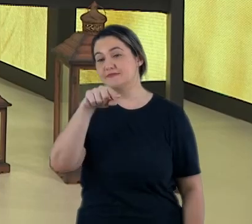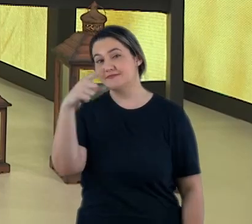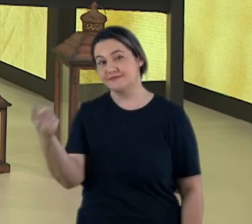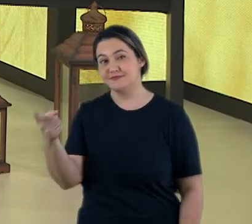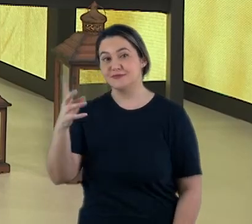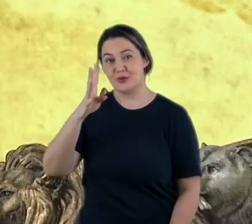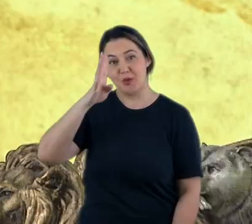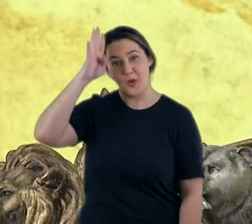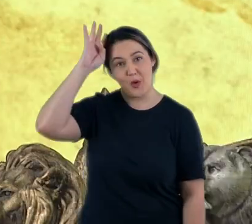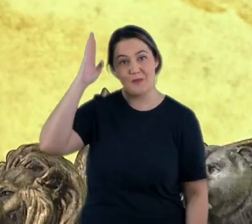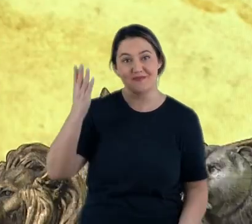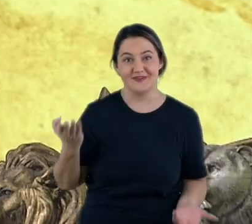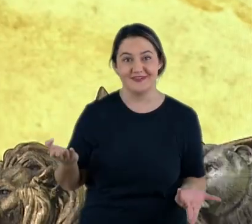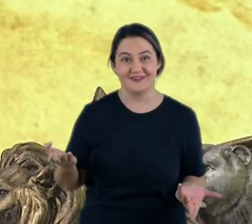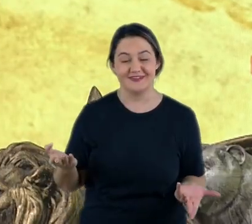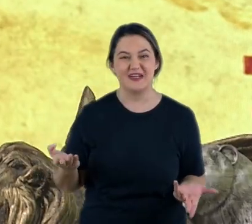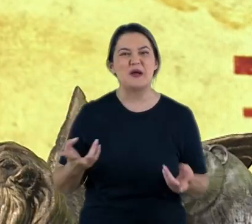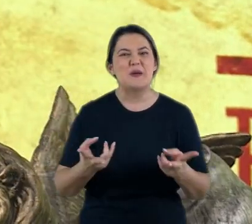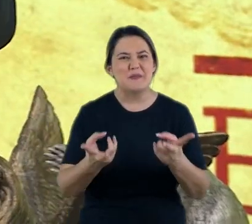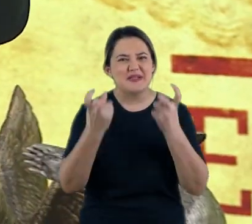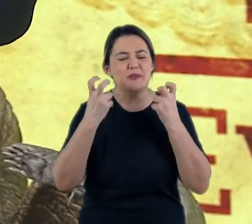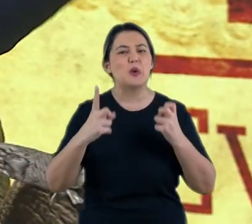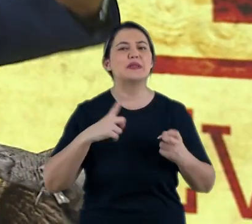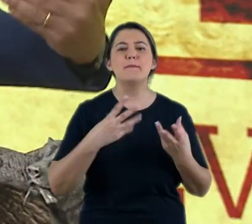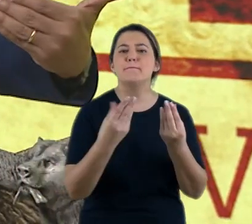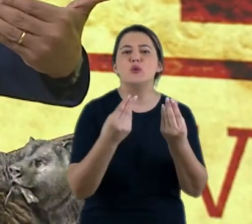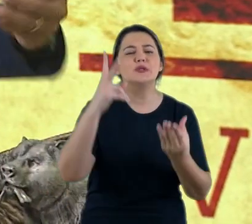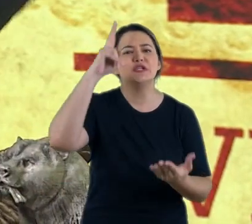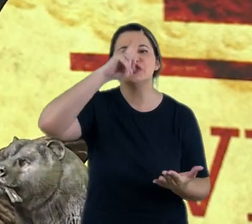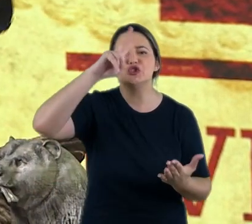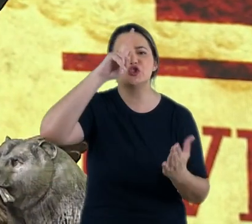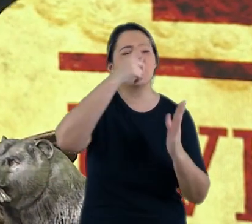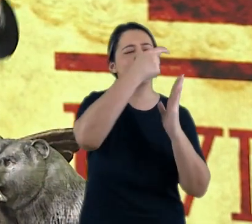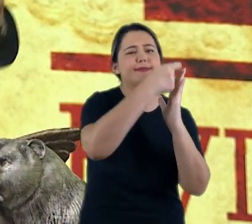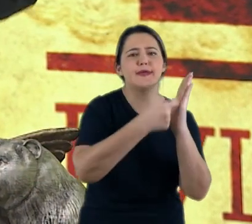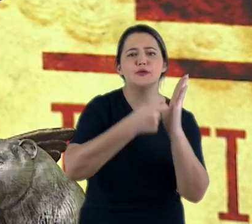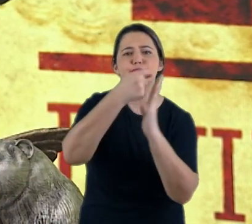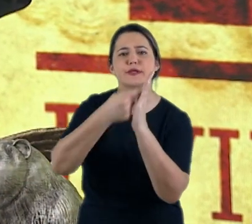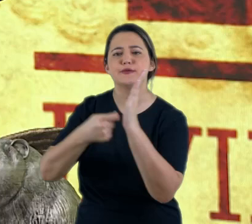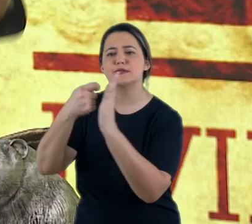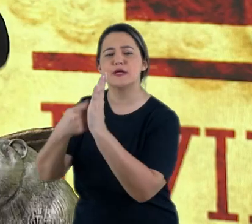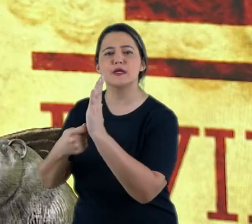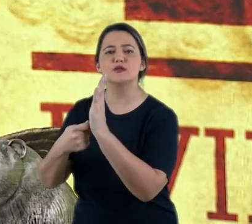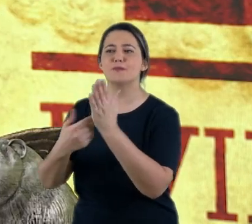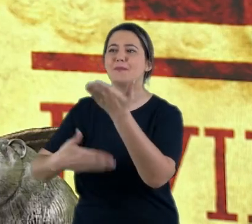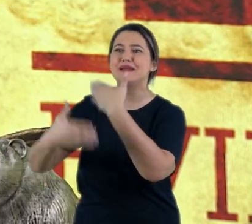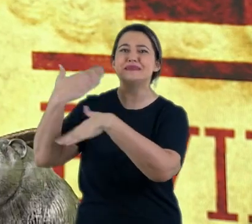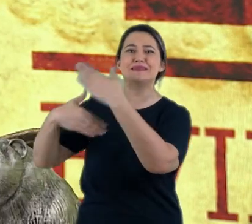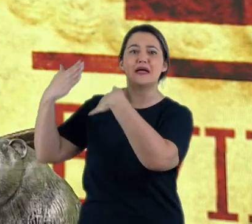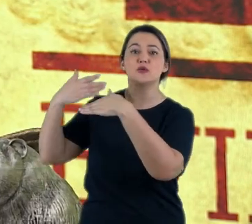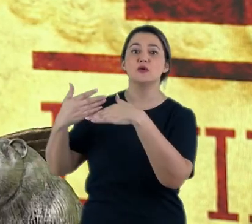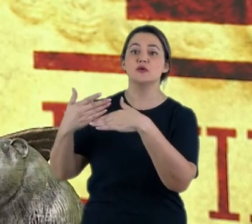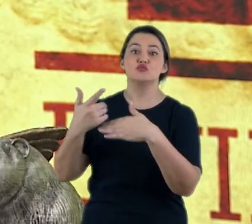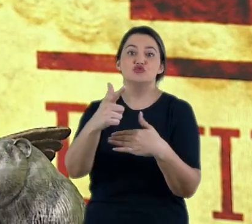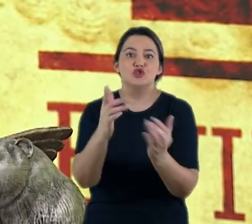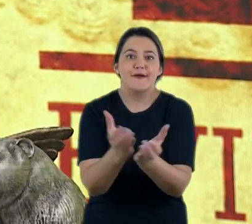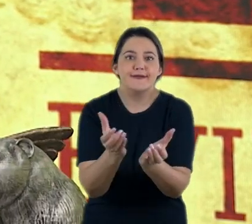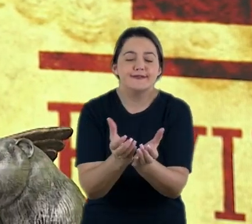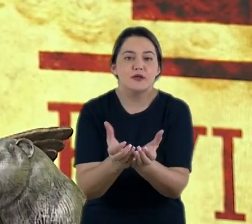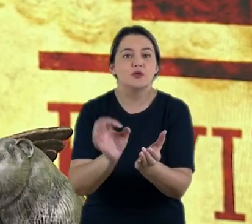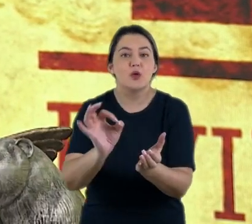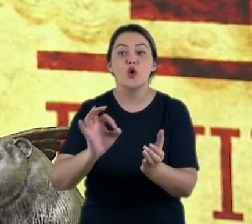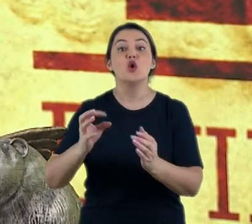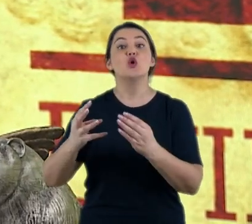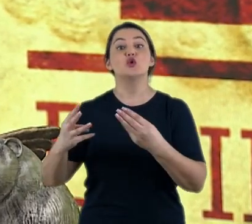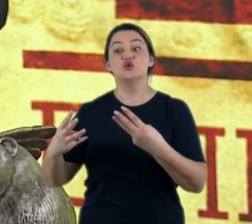não? Isto leva a entender que desde longa data, antes mesmo do cristianismo surgir, os judeus já